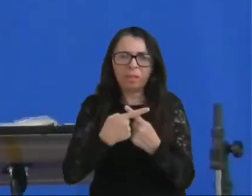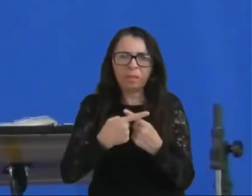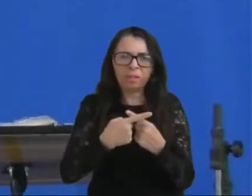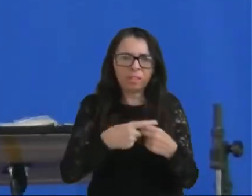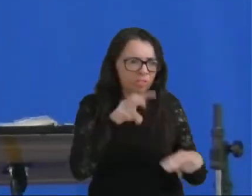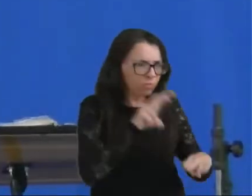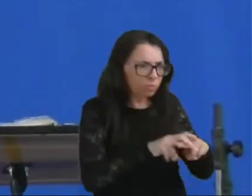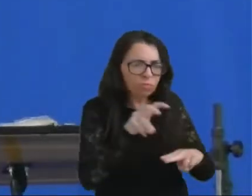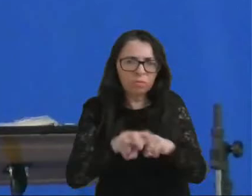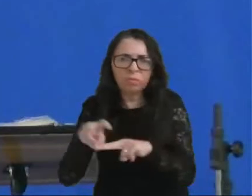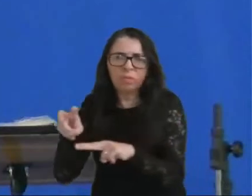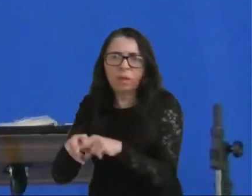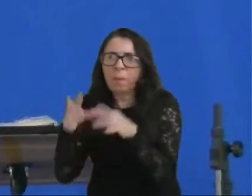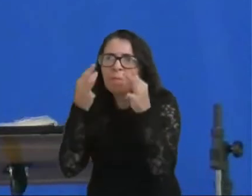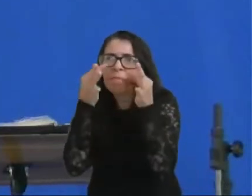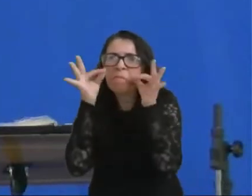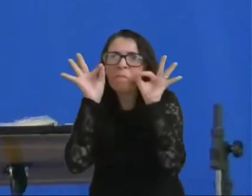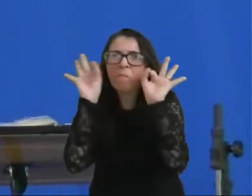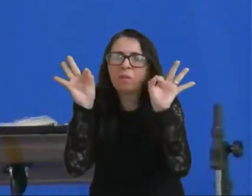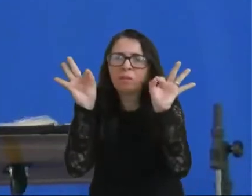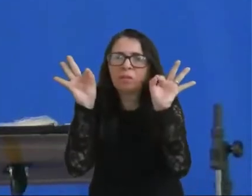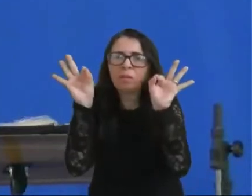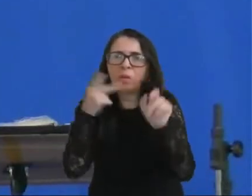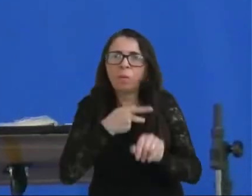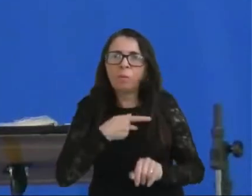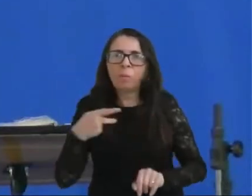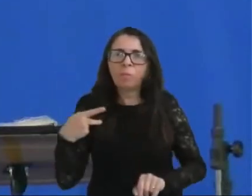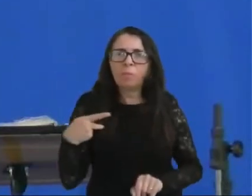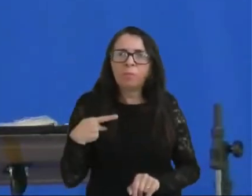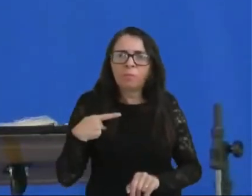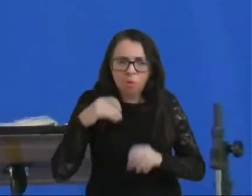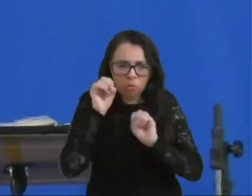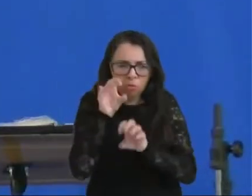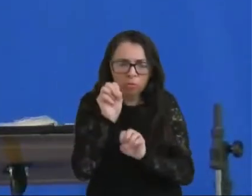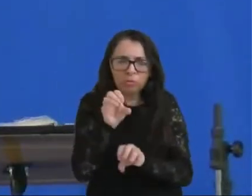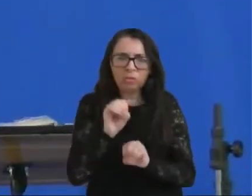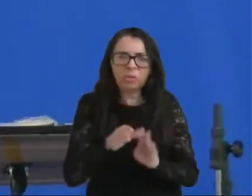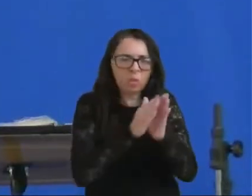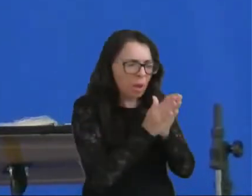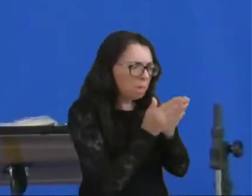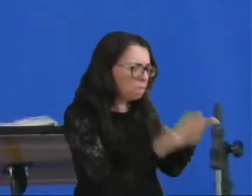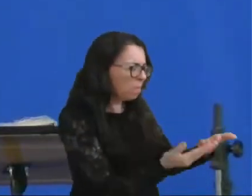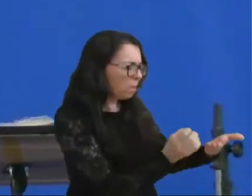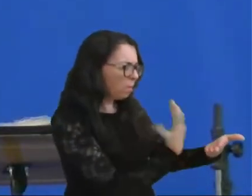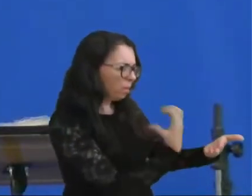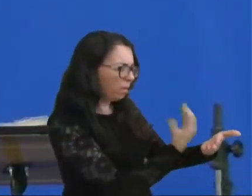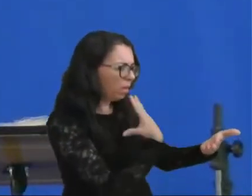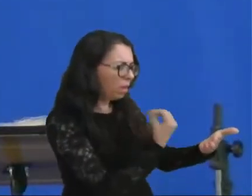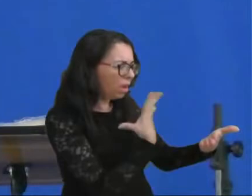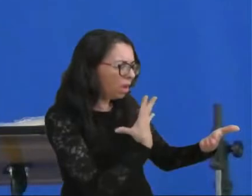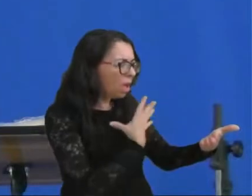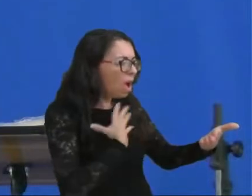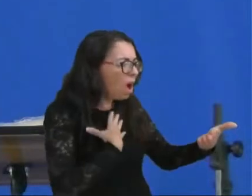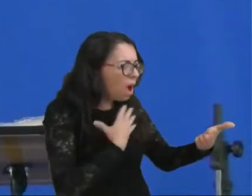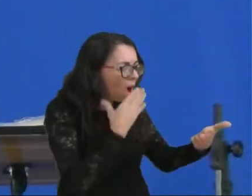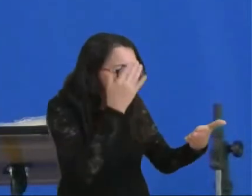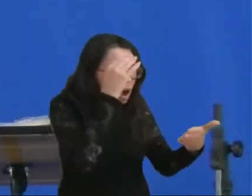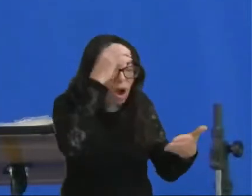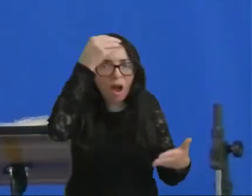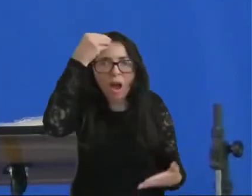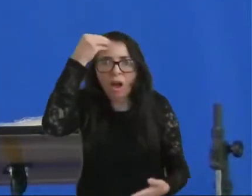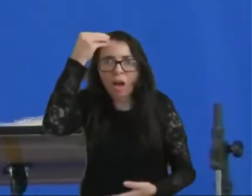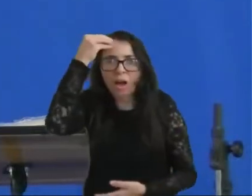examinamos os outros e não a nós mesmos. A igreja de Éfeso é uma igreja especialista